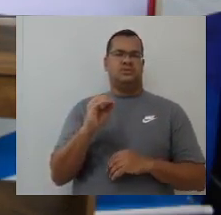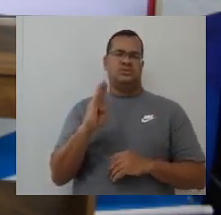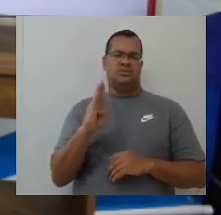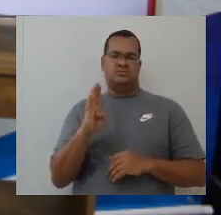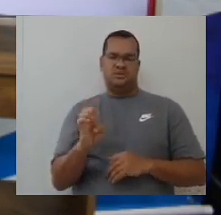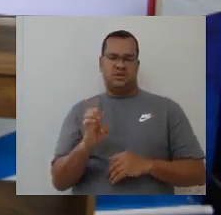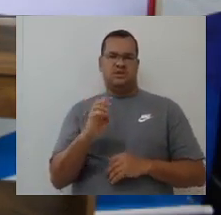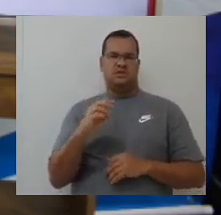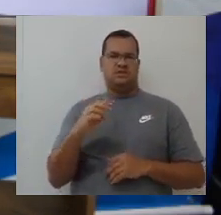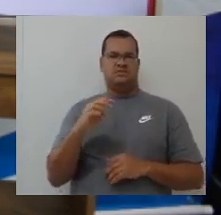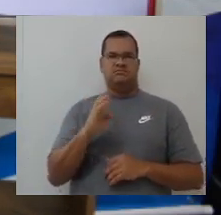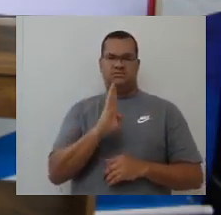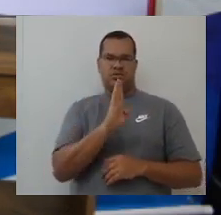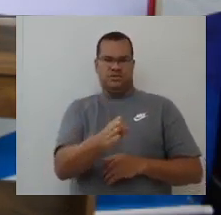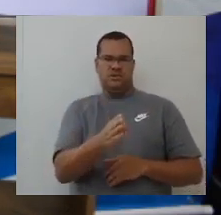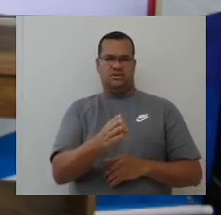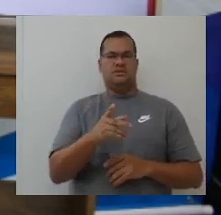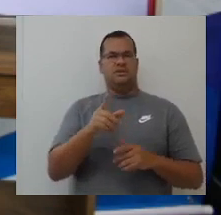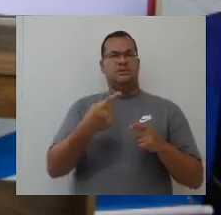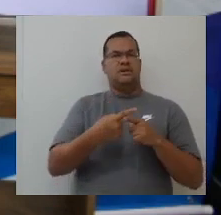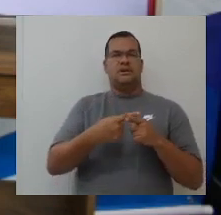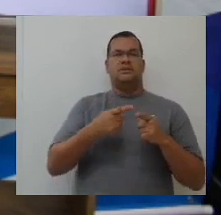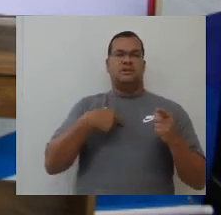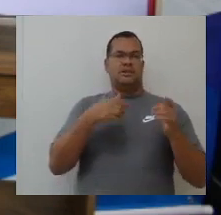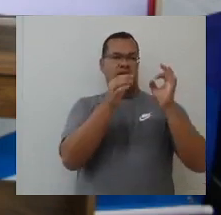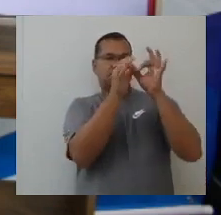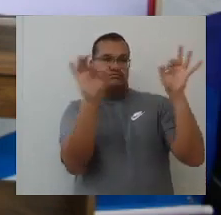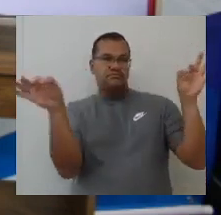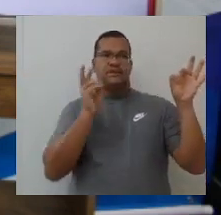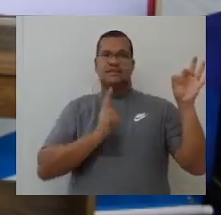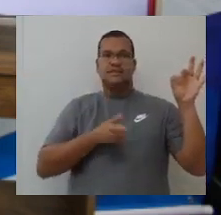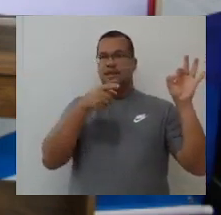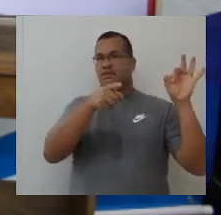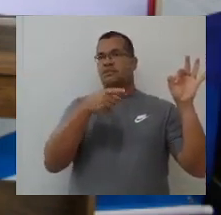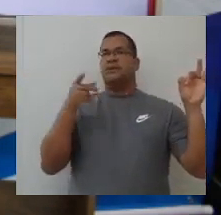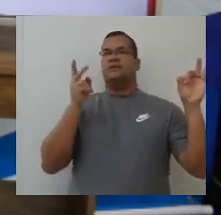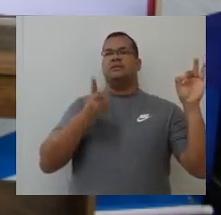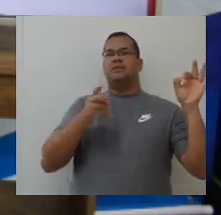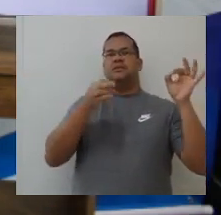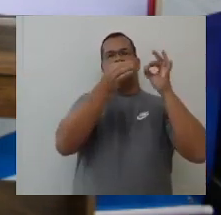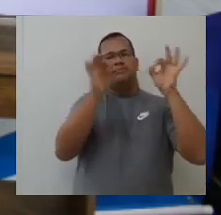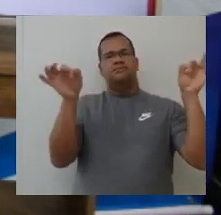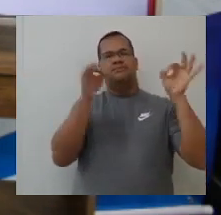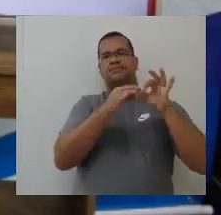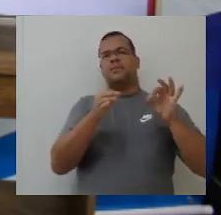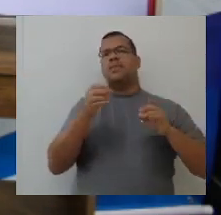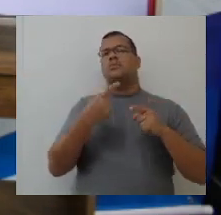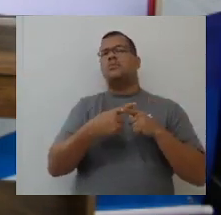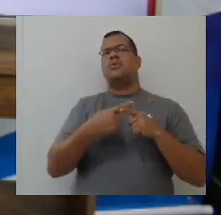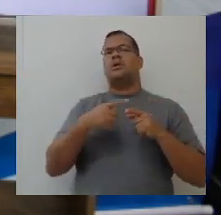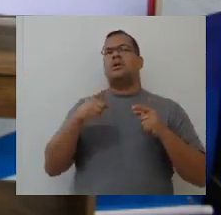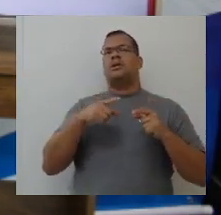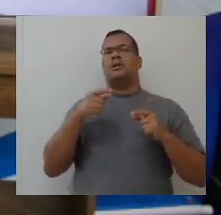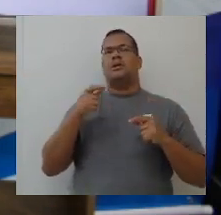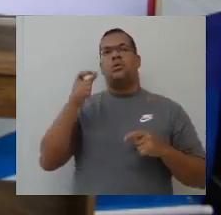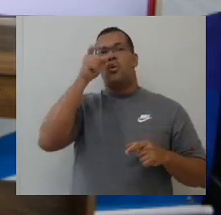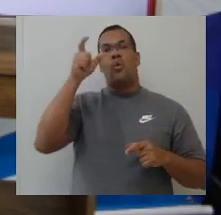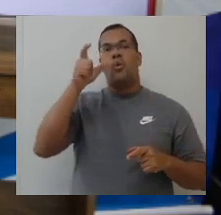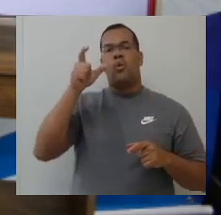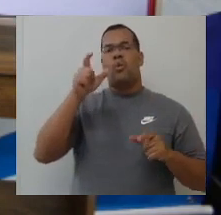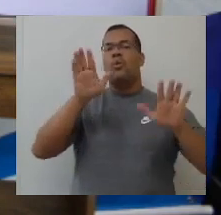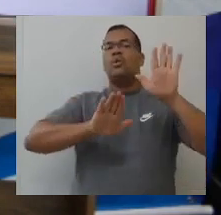em estruturas mais complexas do idioma. Tá certo? E por que cuidado aí, Rafael? Por que tem essa mensagem de